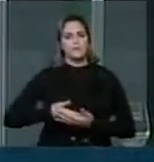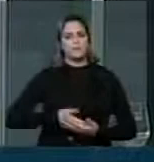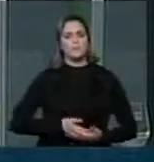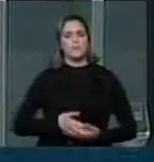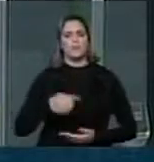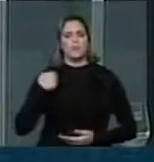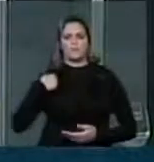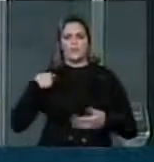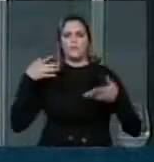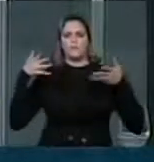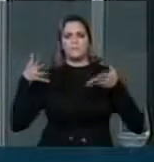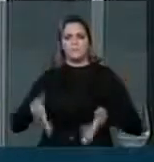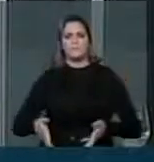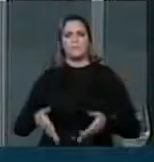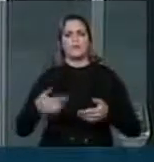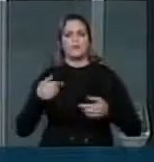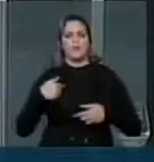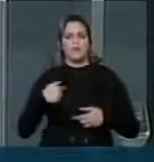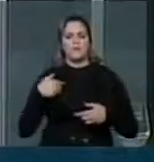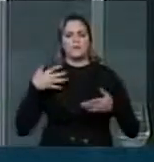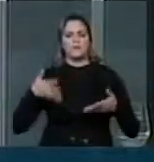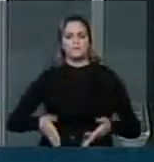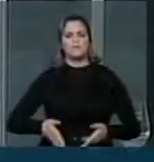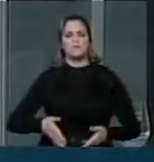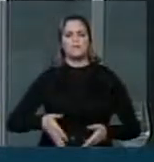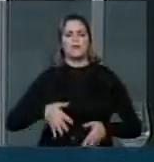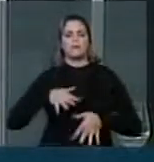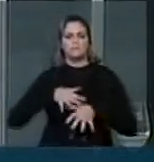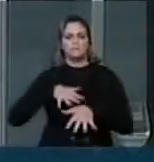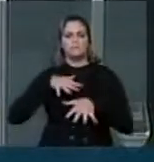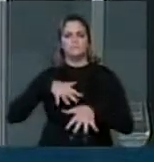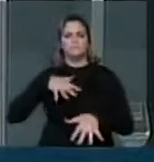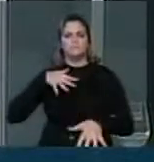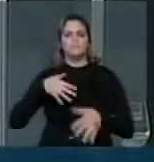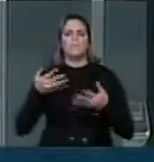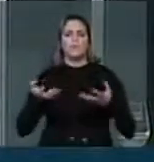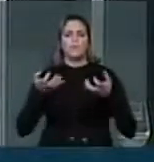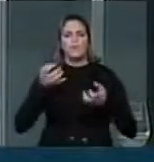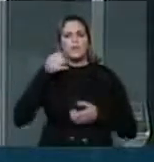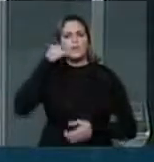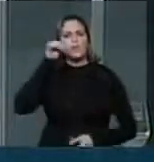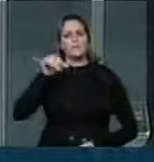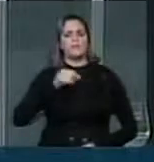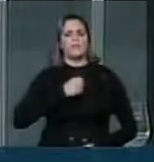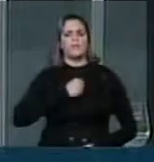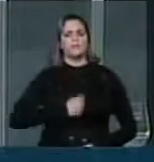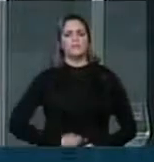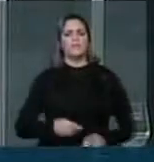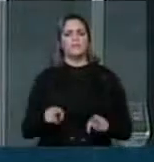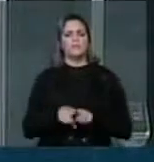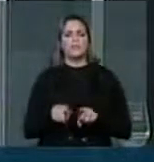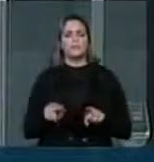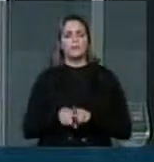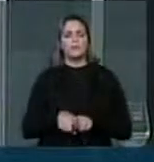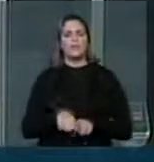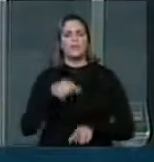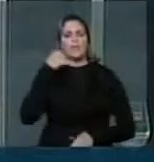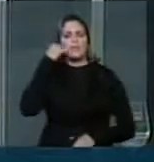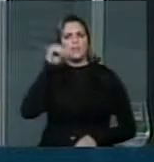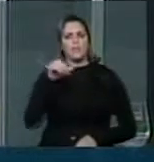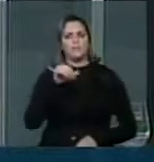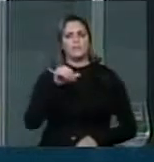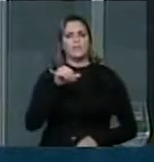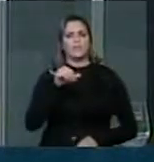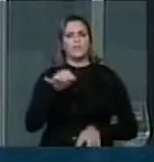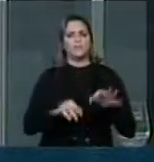pela vida, marcharei por um Brasil sem aborto, marcharei contra a pena de morte, a qual